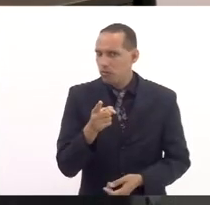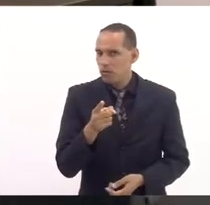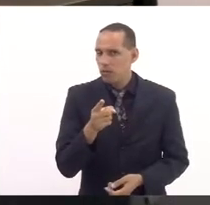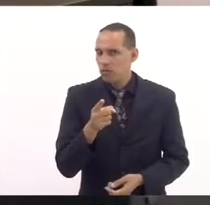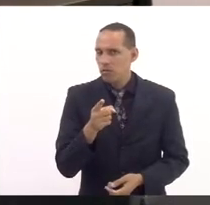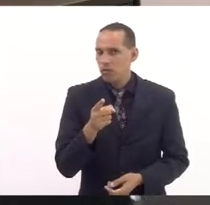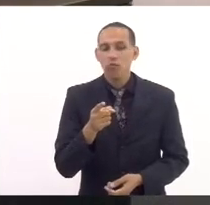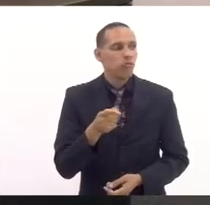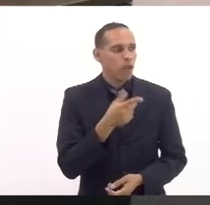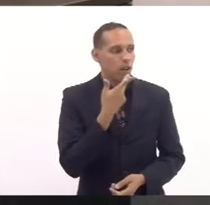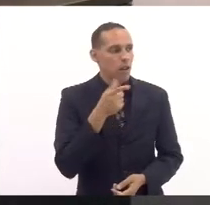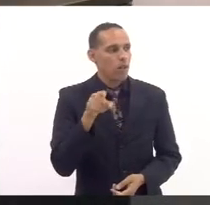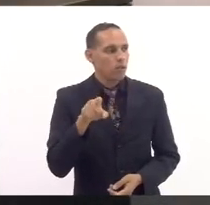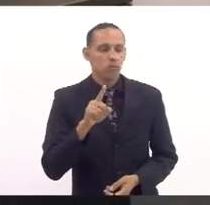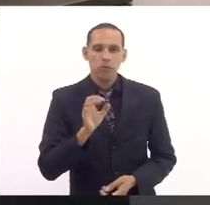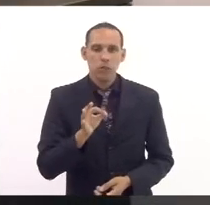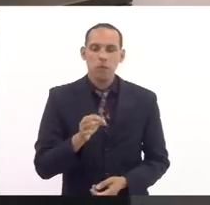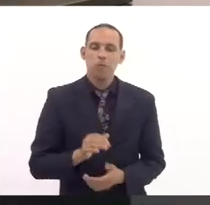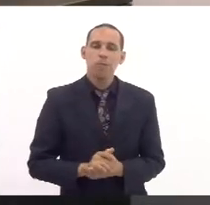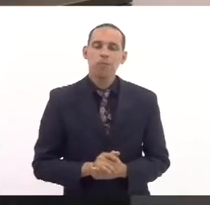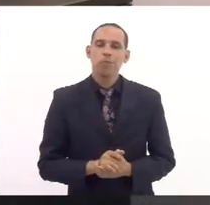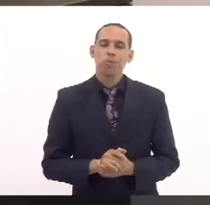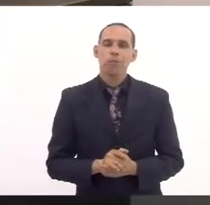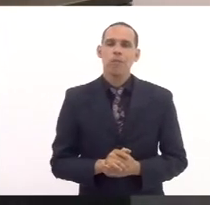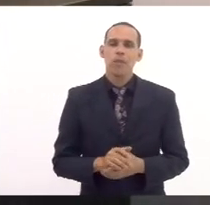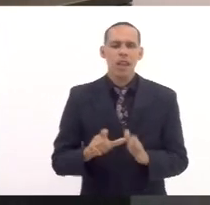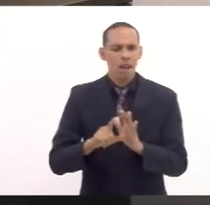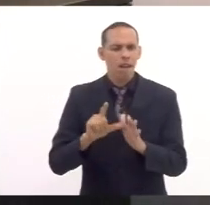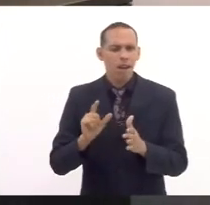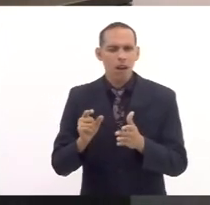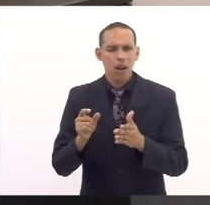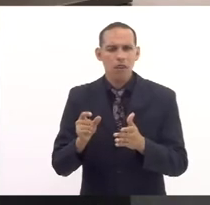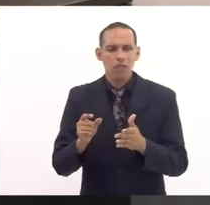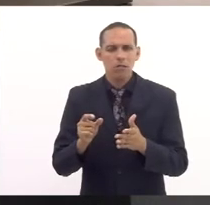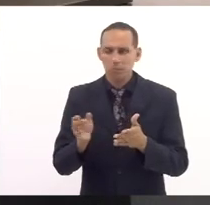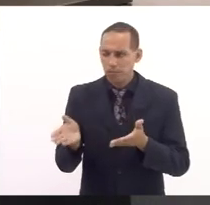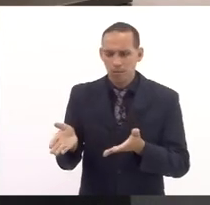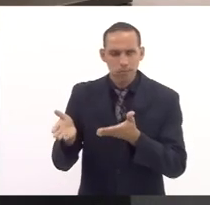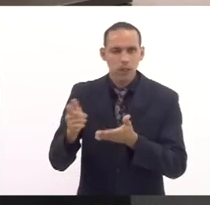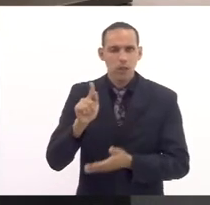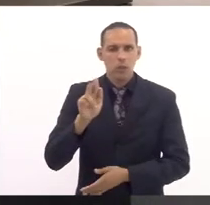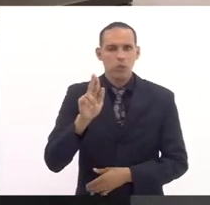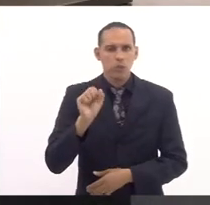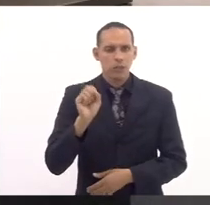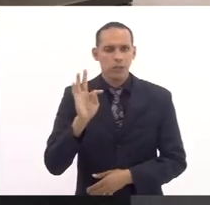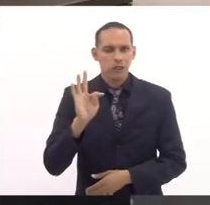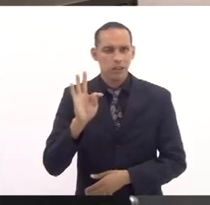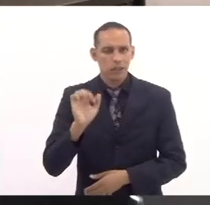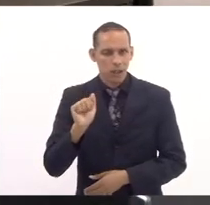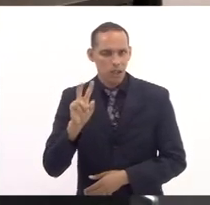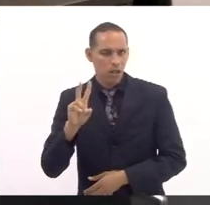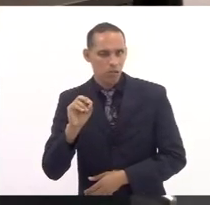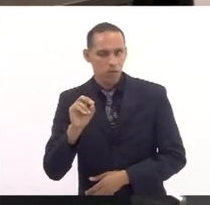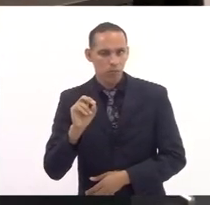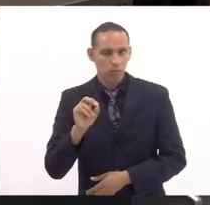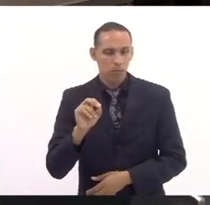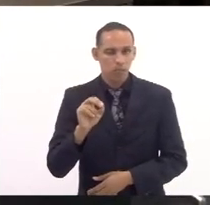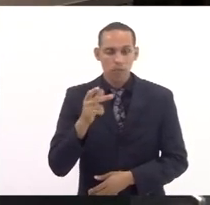Isso ele afirmou aqui, que era bem menor. Eu só queria, antes de passar a palavra para o Gustavo, já que existe essa